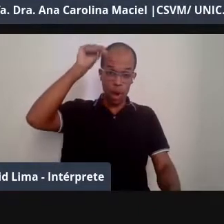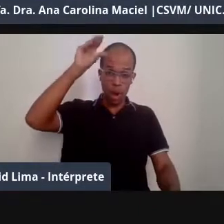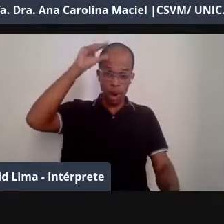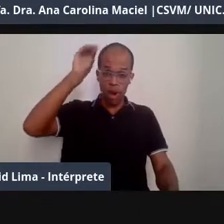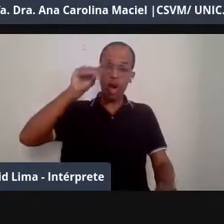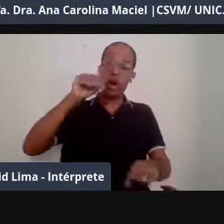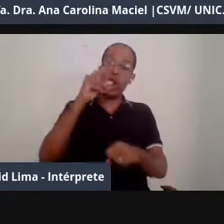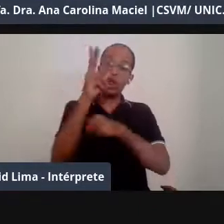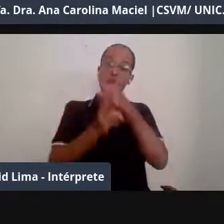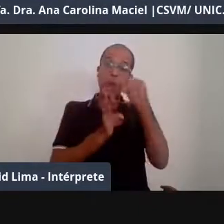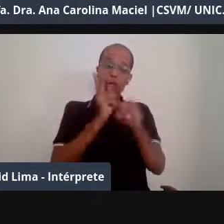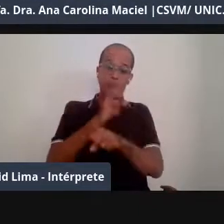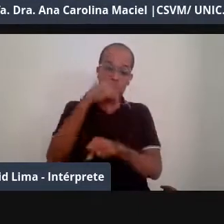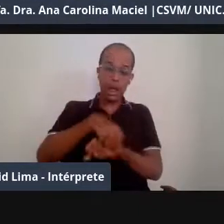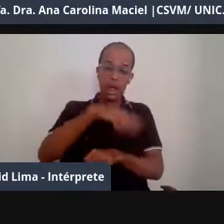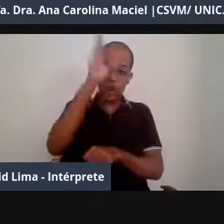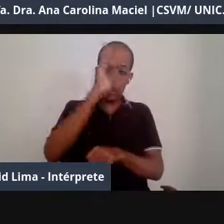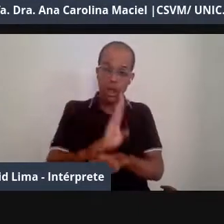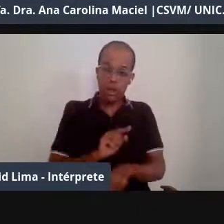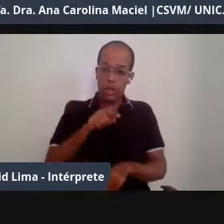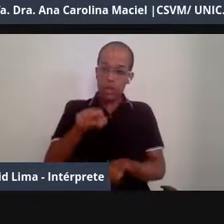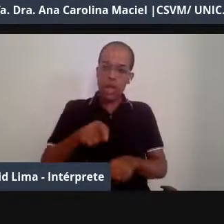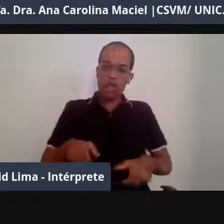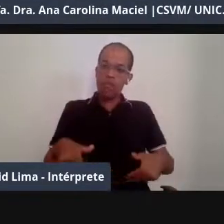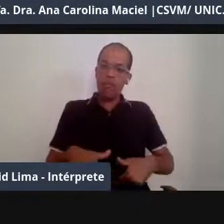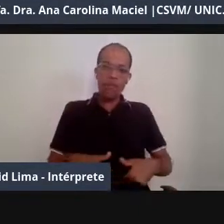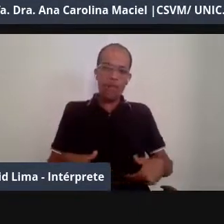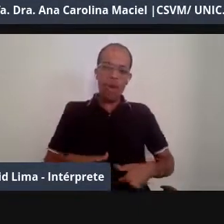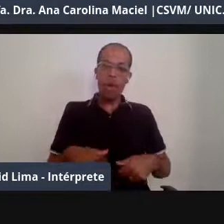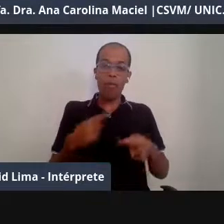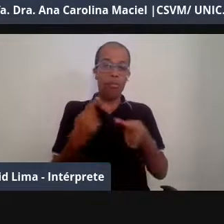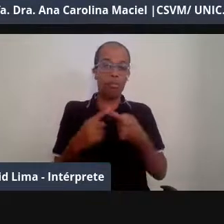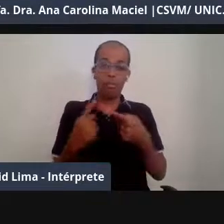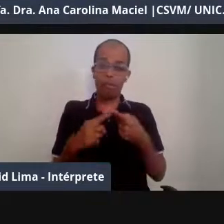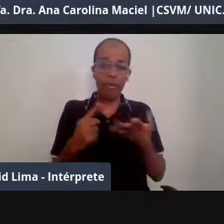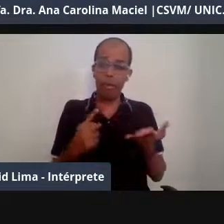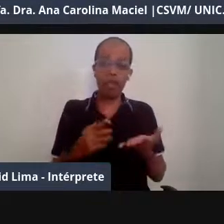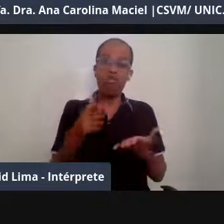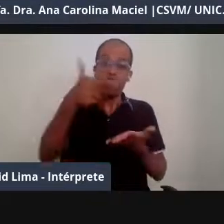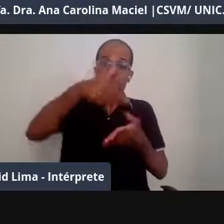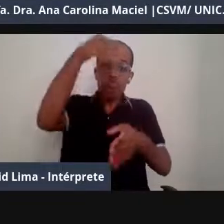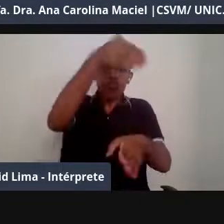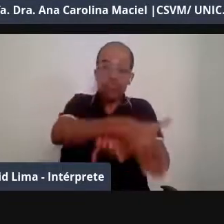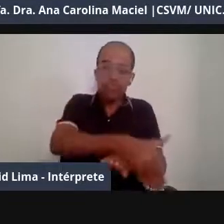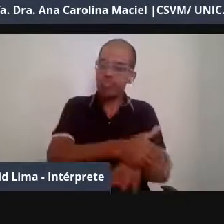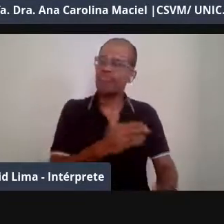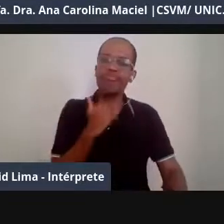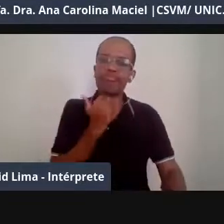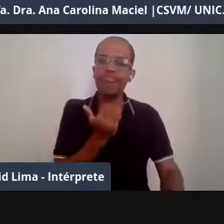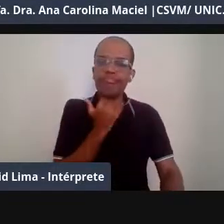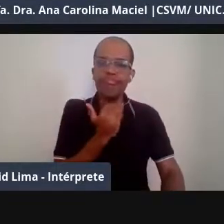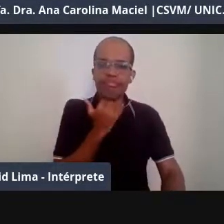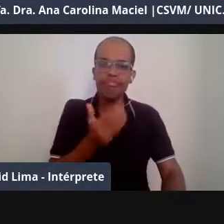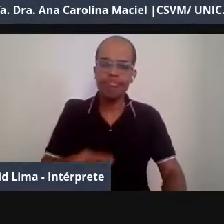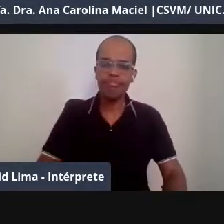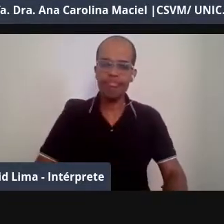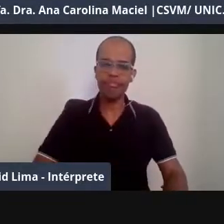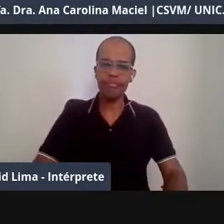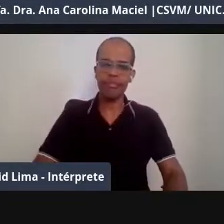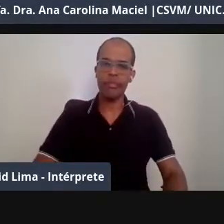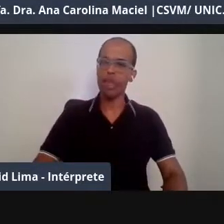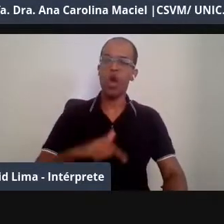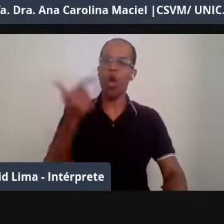estava sem trabalho, passando fome, assim, porque não conseguia se reinserir no mercado de trabalho brasileiro. Outros